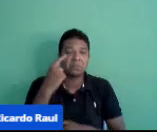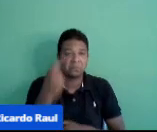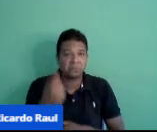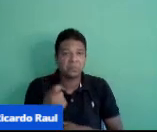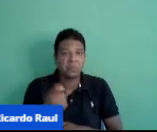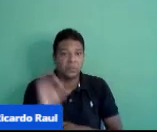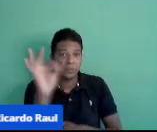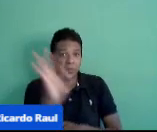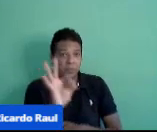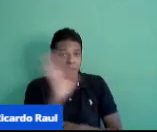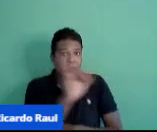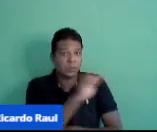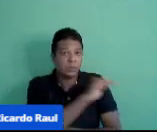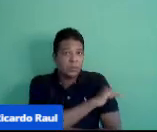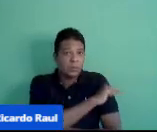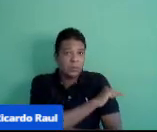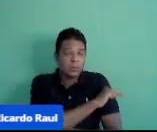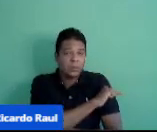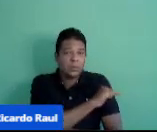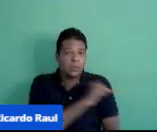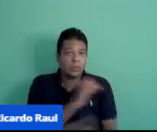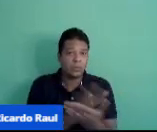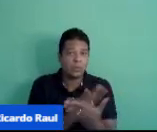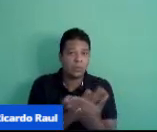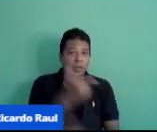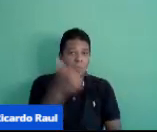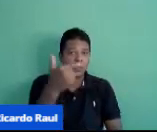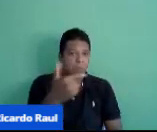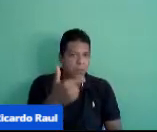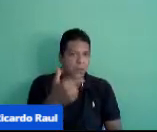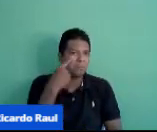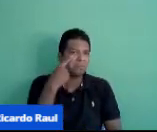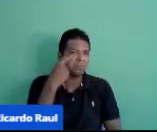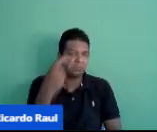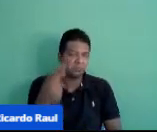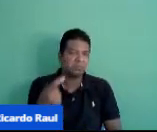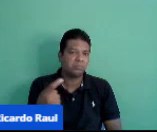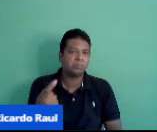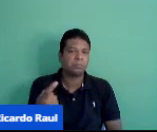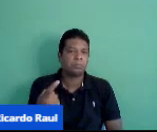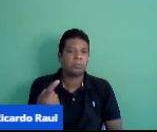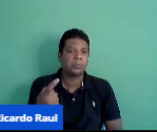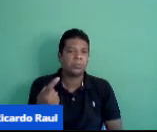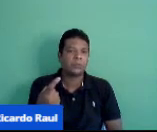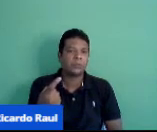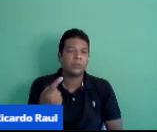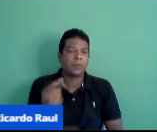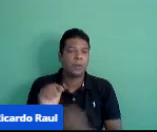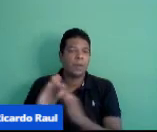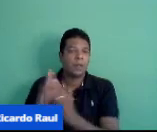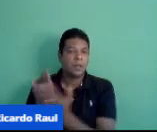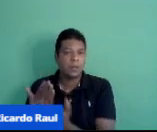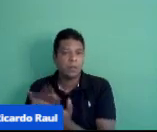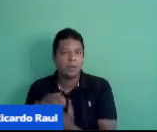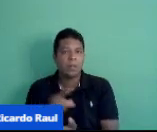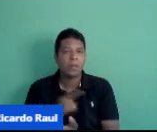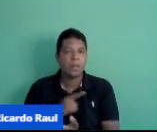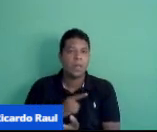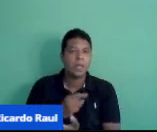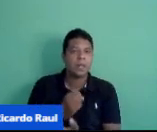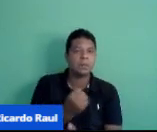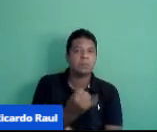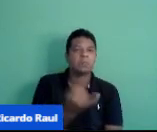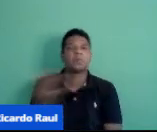porcentagem lá no sétimo ano, no volume 2. Eu achei muito interessante trabalhar ali. Uma escola tem tantos alunos,